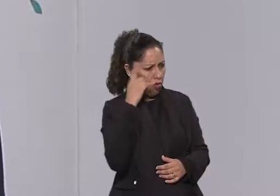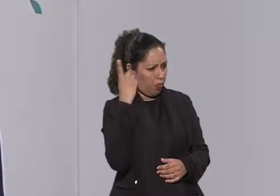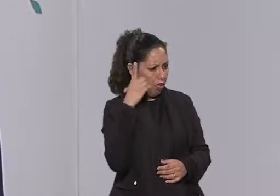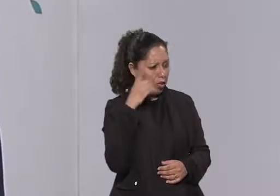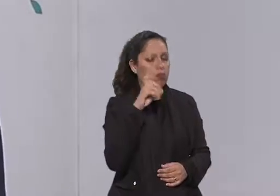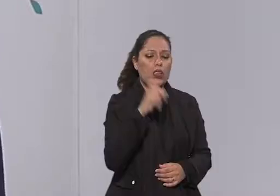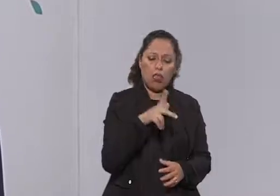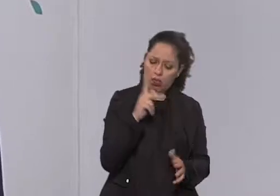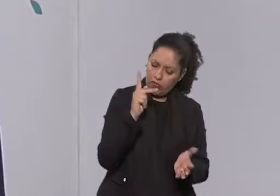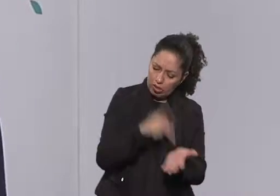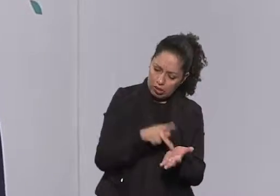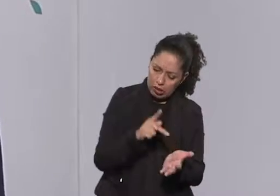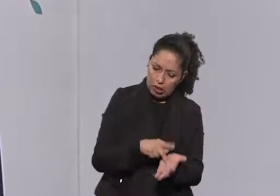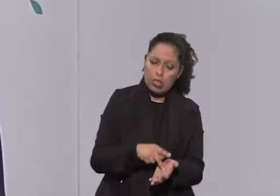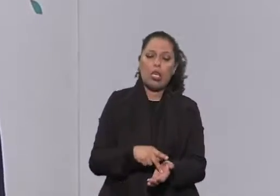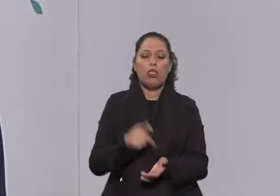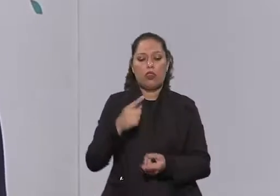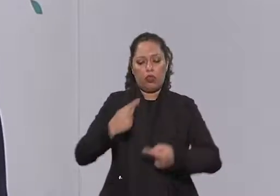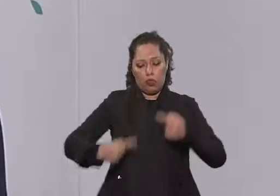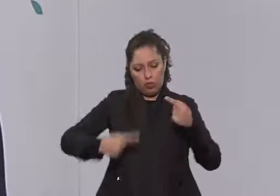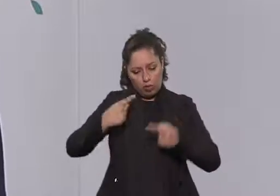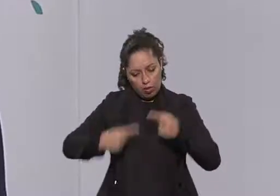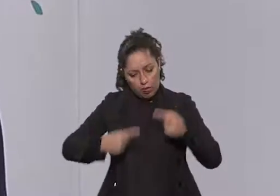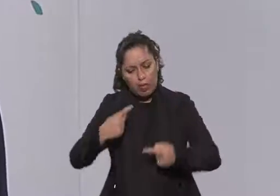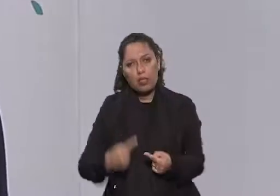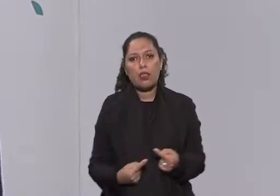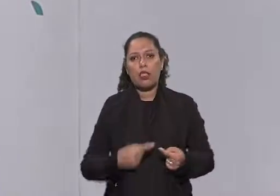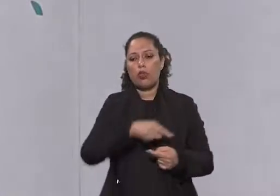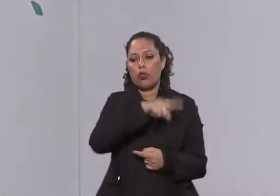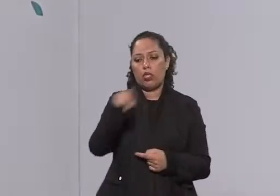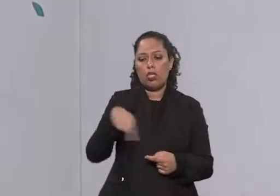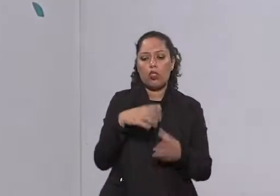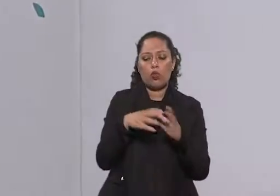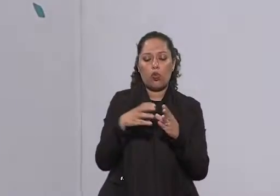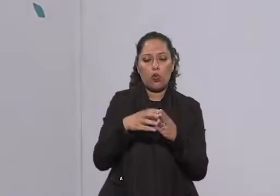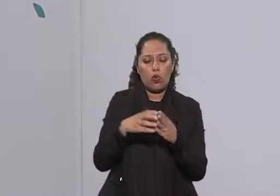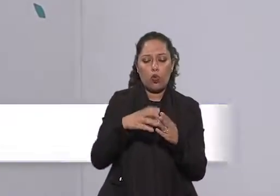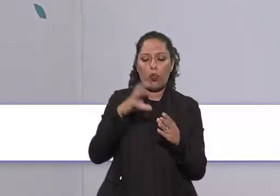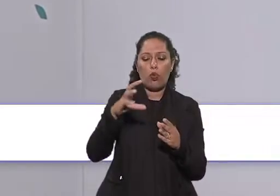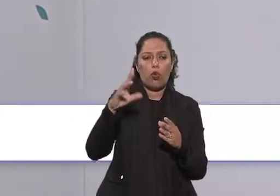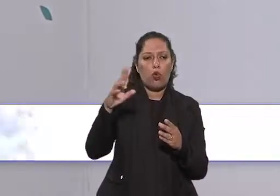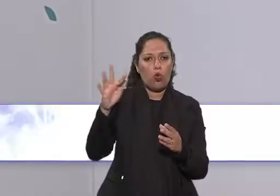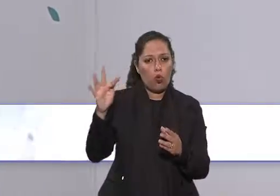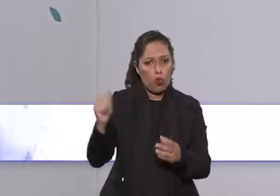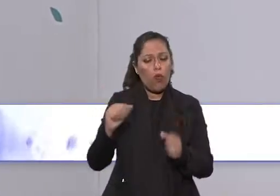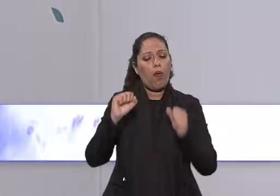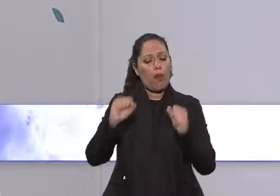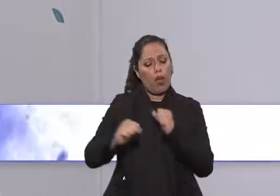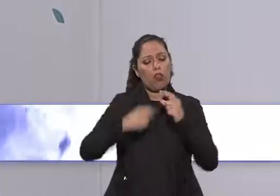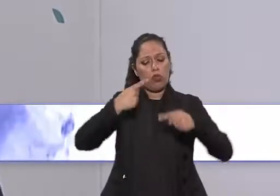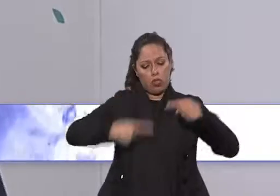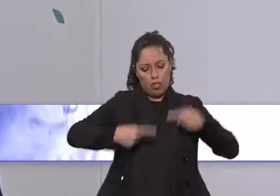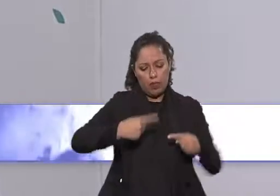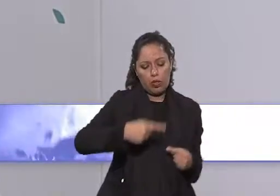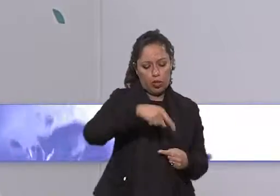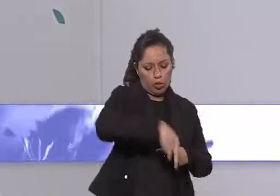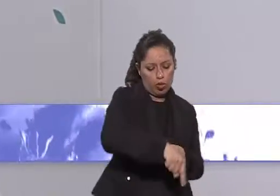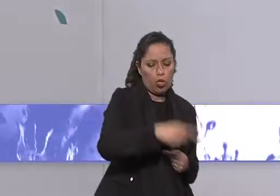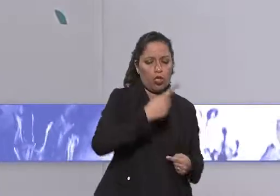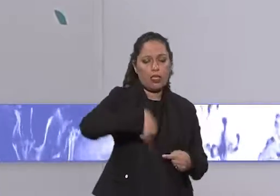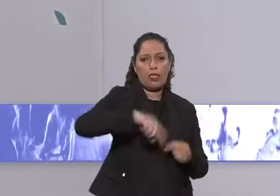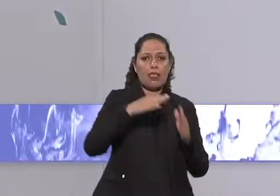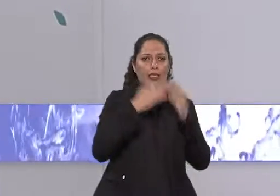isso com mais vontade mas a constância são órgãos entidades privadas né nós aqui fazemos coro